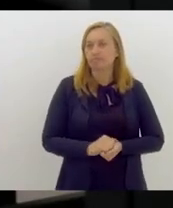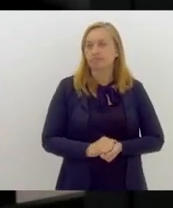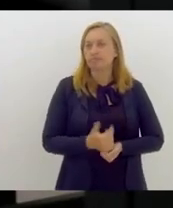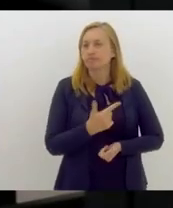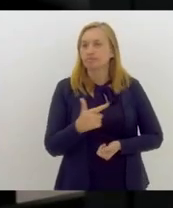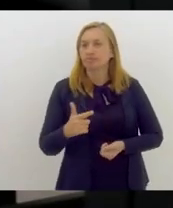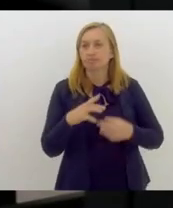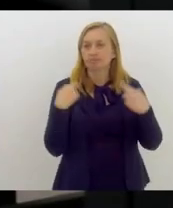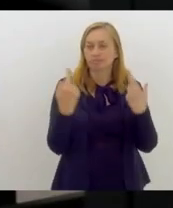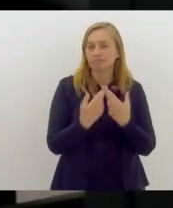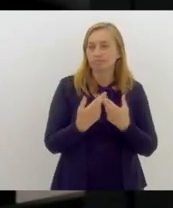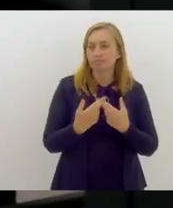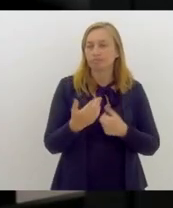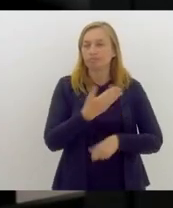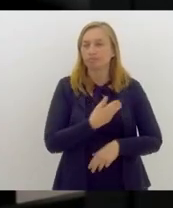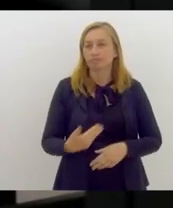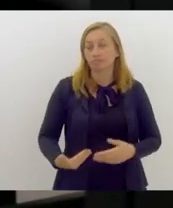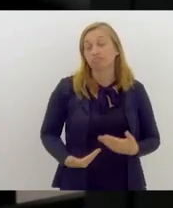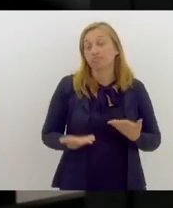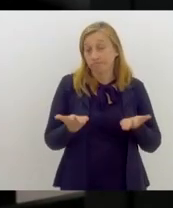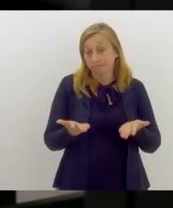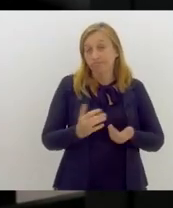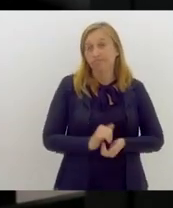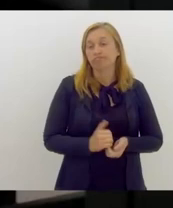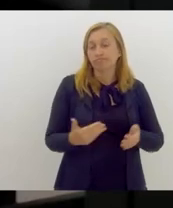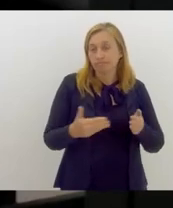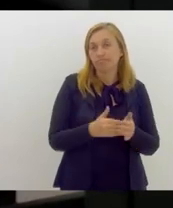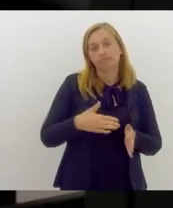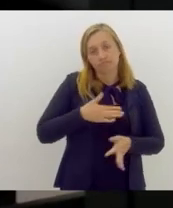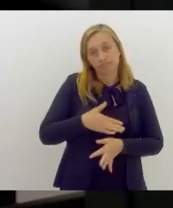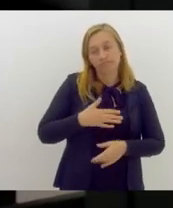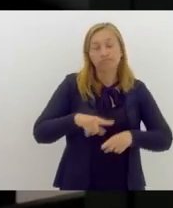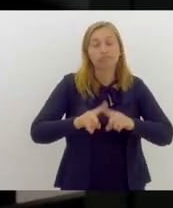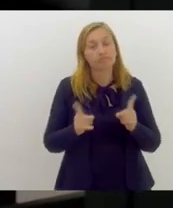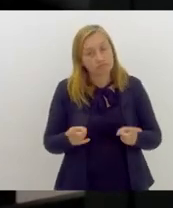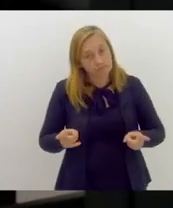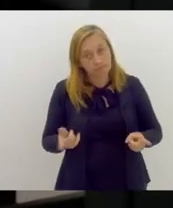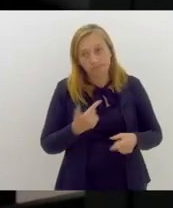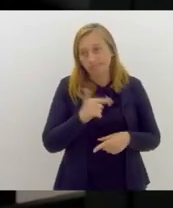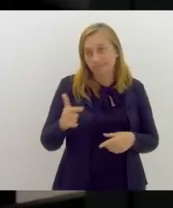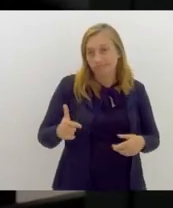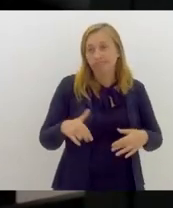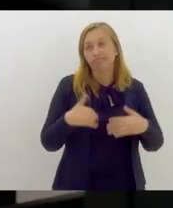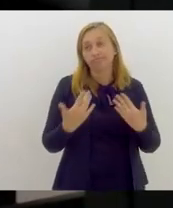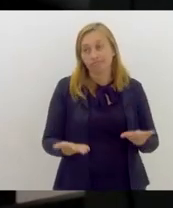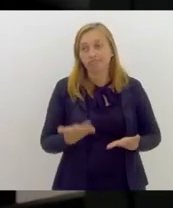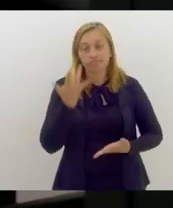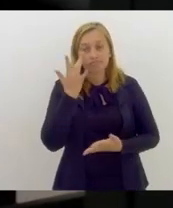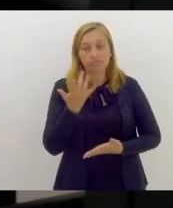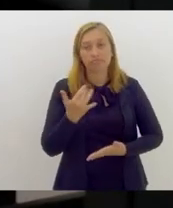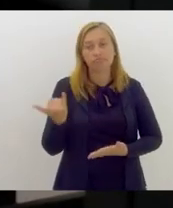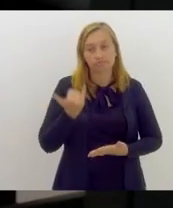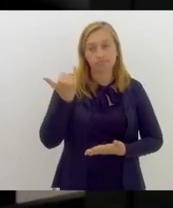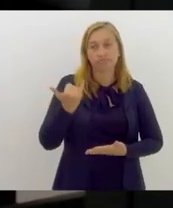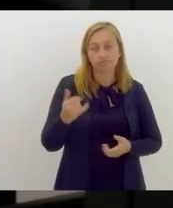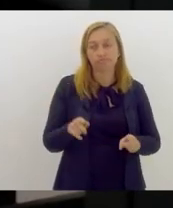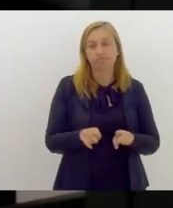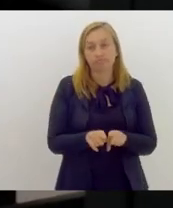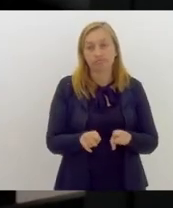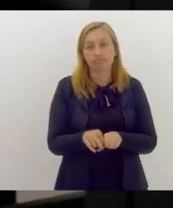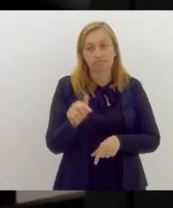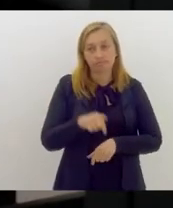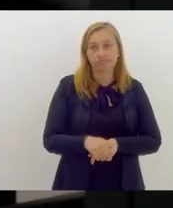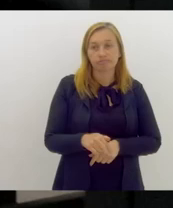audiência e um processo de rima que não existe né até Gostariamos mas não temos Então acho que esse é um ponto muito importante aqui